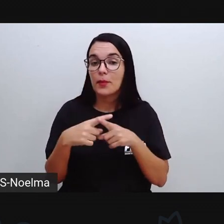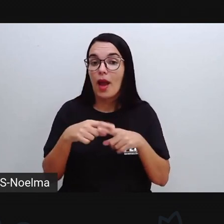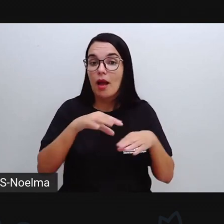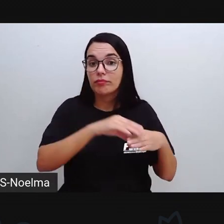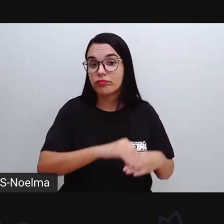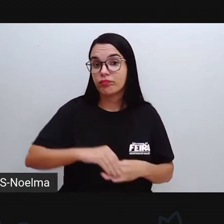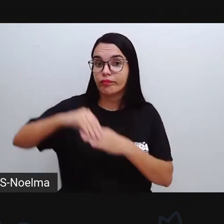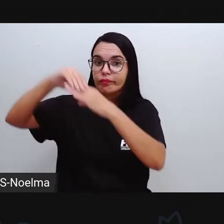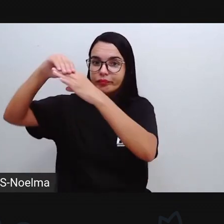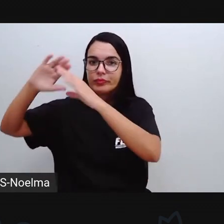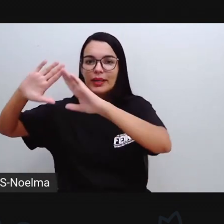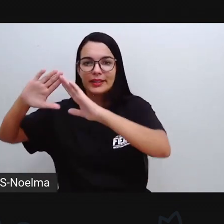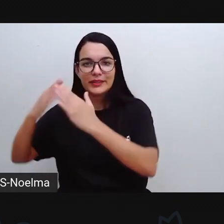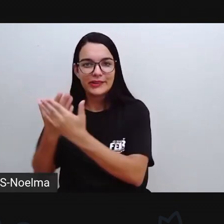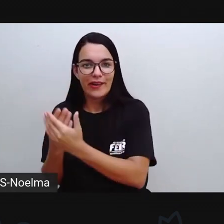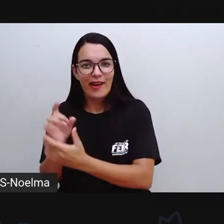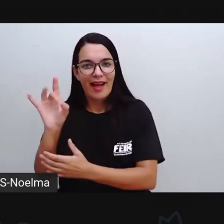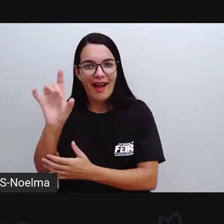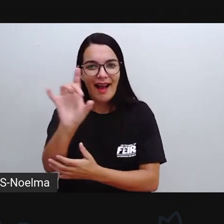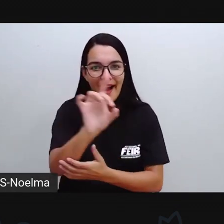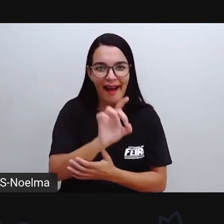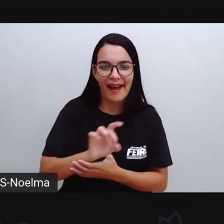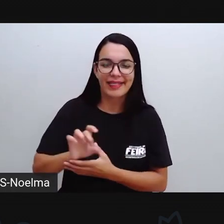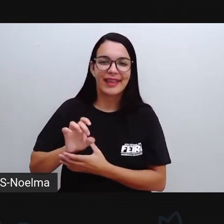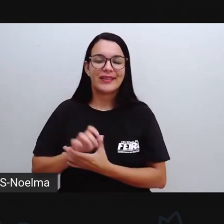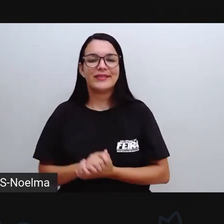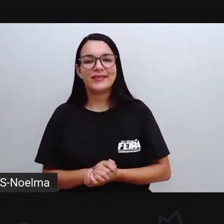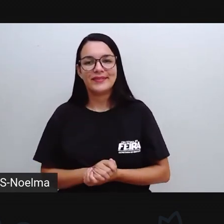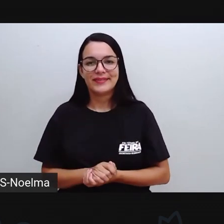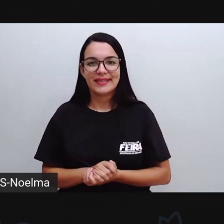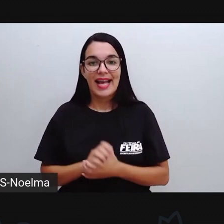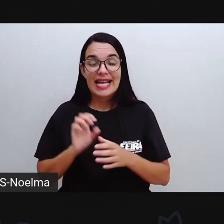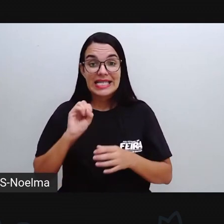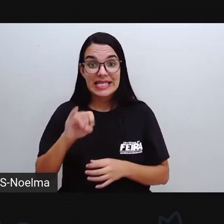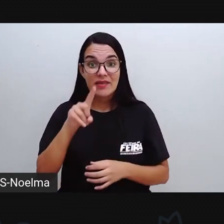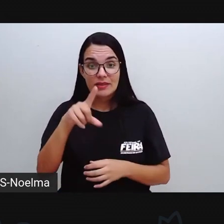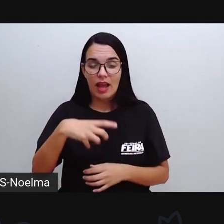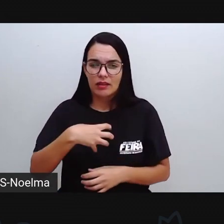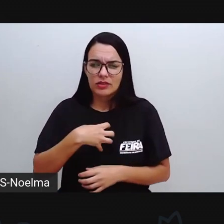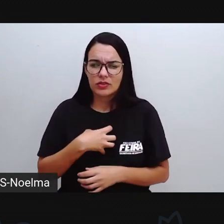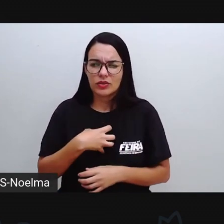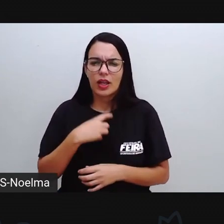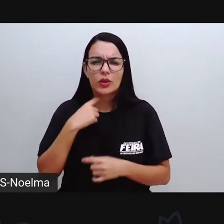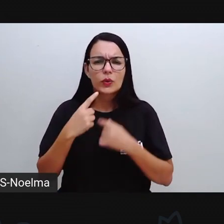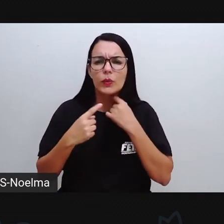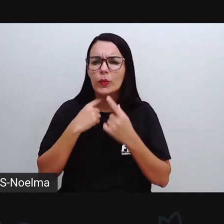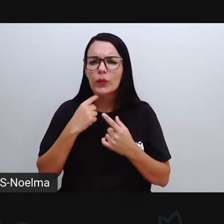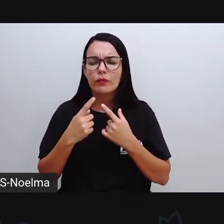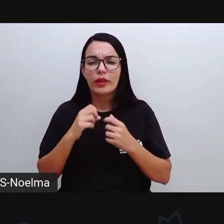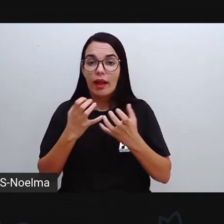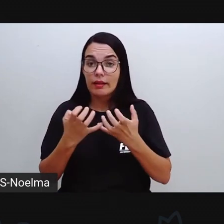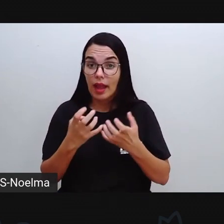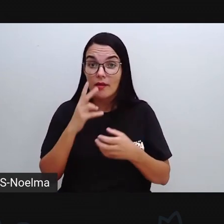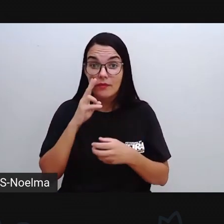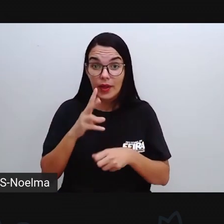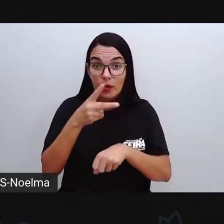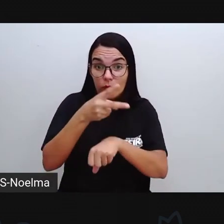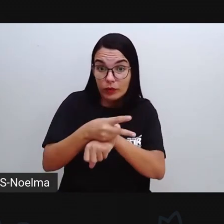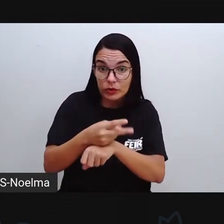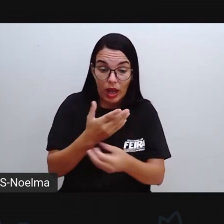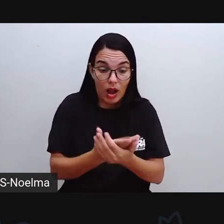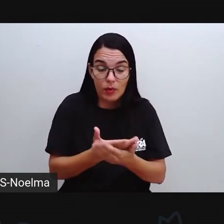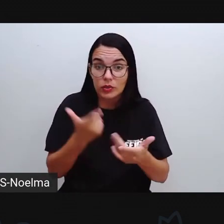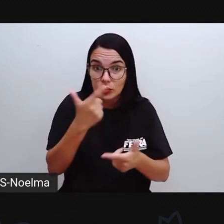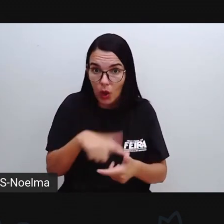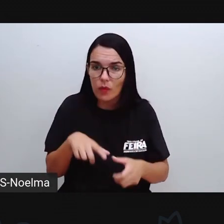deverão ser devolvidas aí às escolas de vocês. Se vocês sentirem qualquer dúvida e quiser assistir esse vídeo novamente,